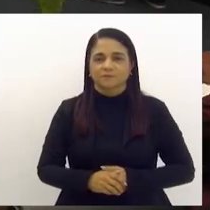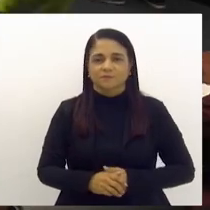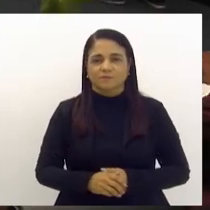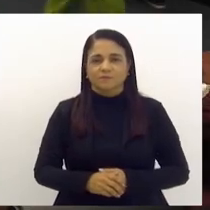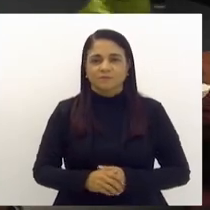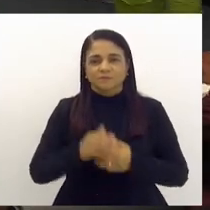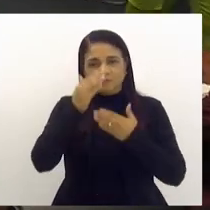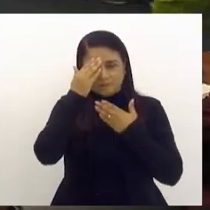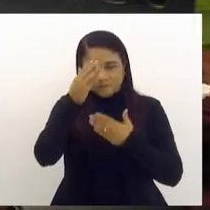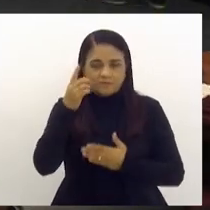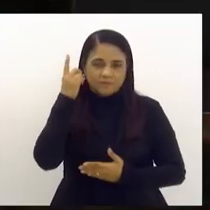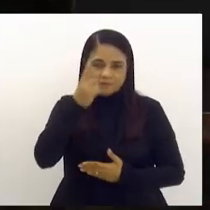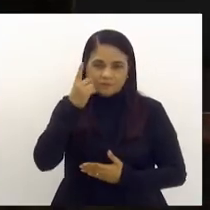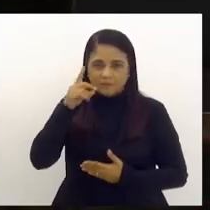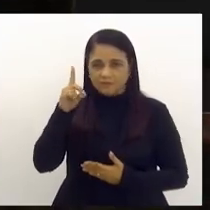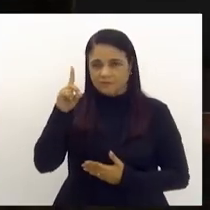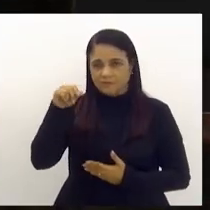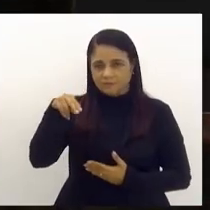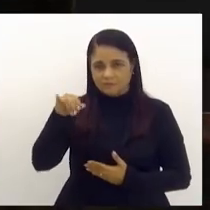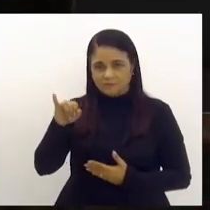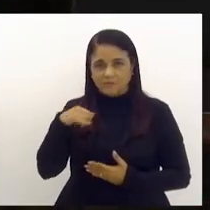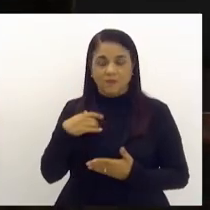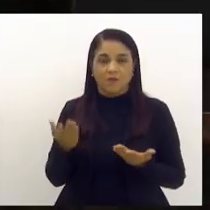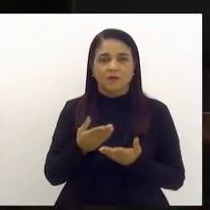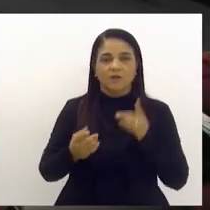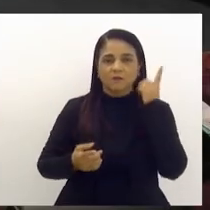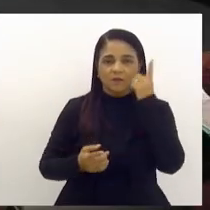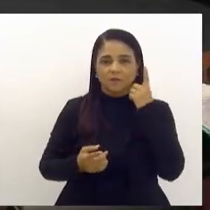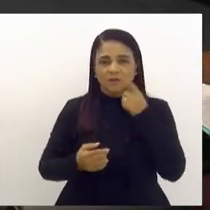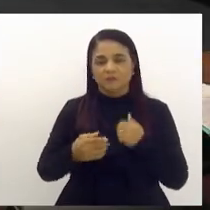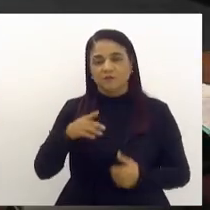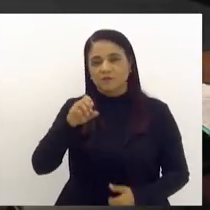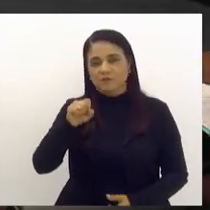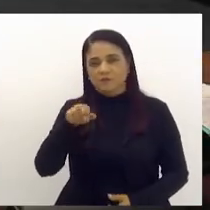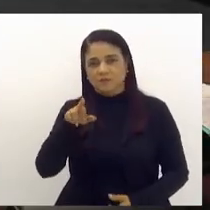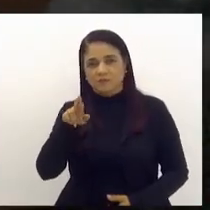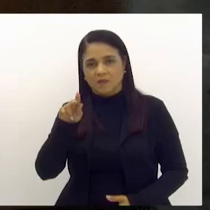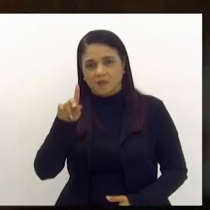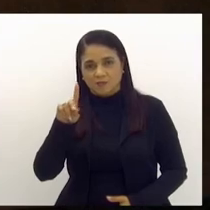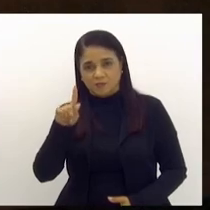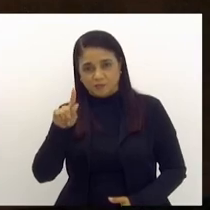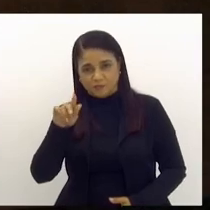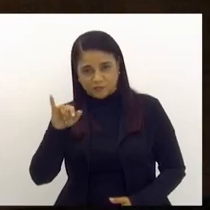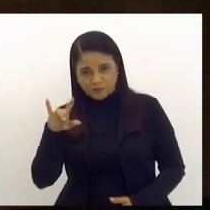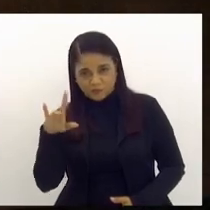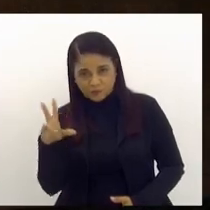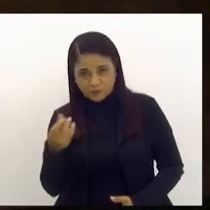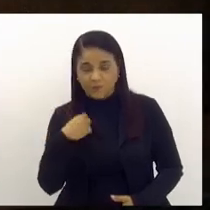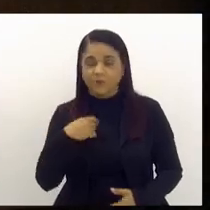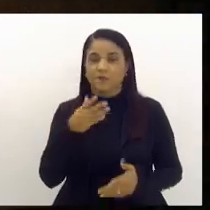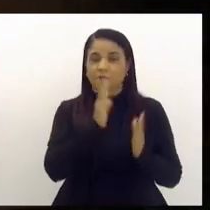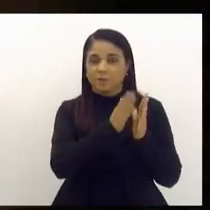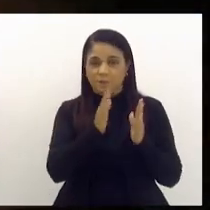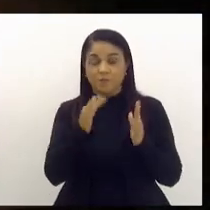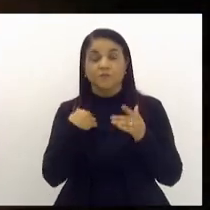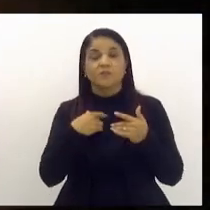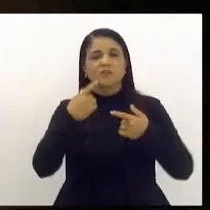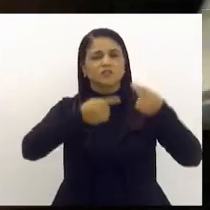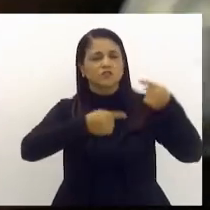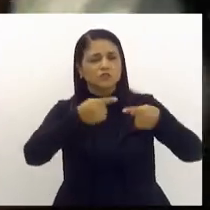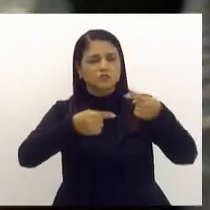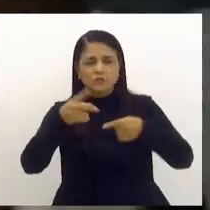Senhor presidente. Obrigado, deputada Dani. Deputado doutor Serginho. Pela ordem, rapidamente. Só rememorando aquilo que